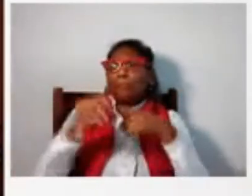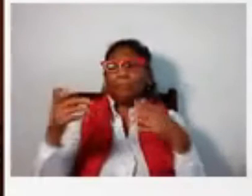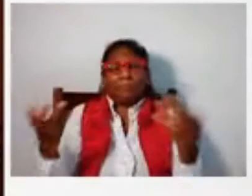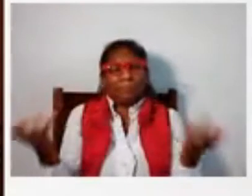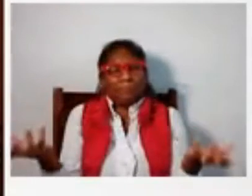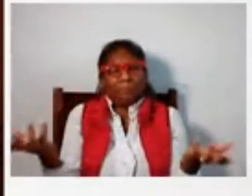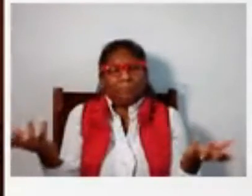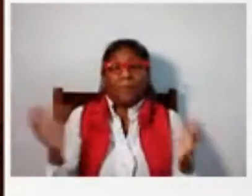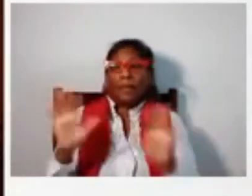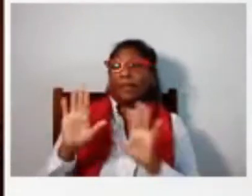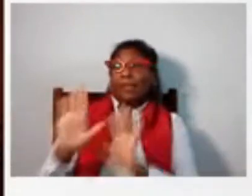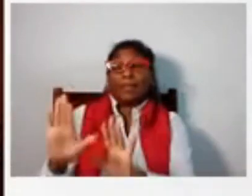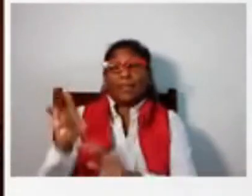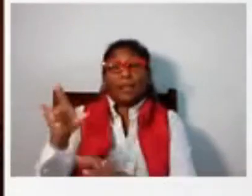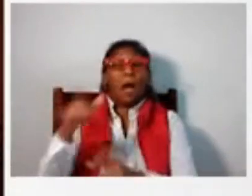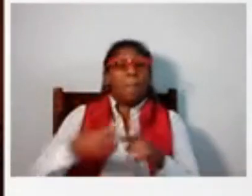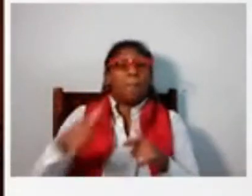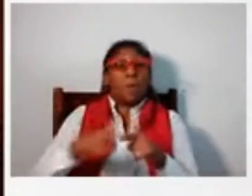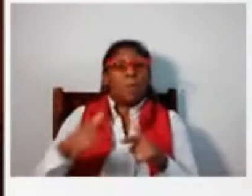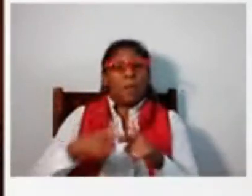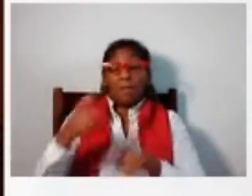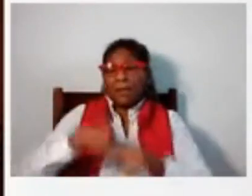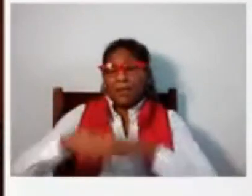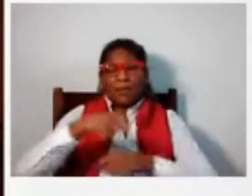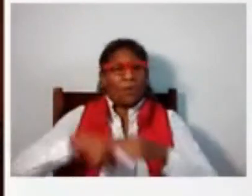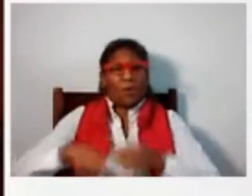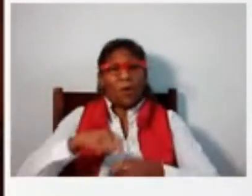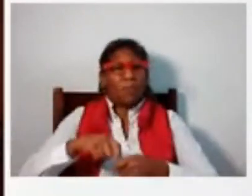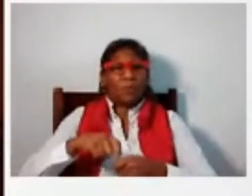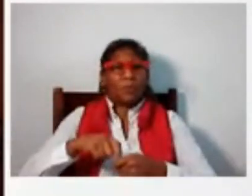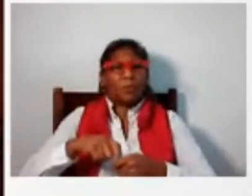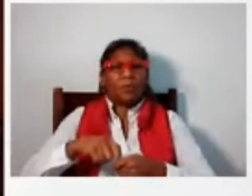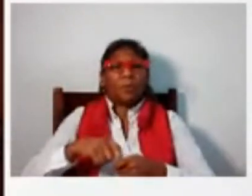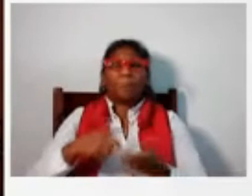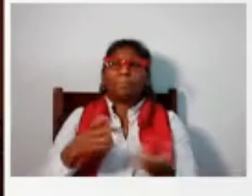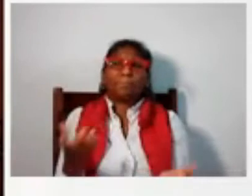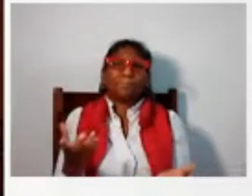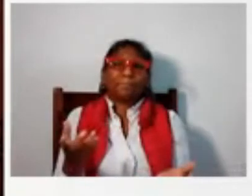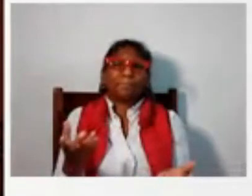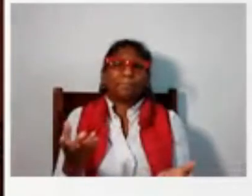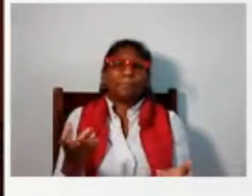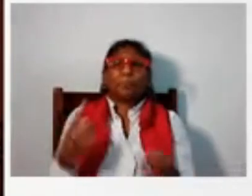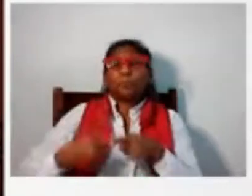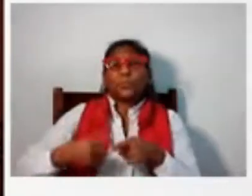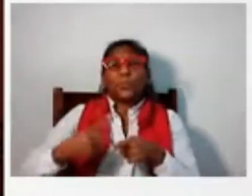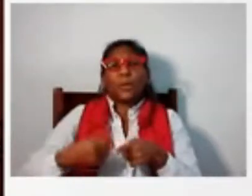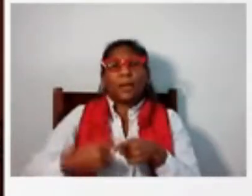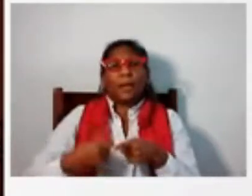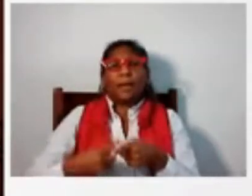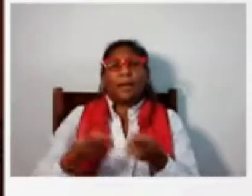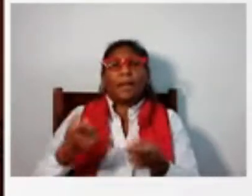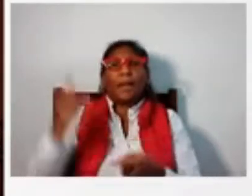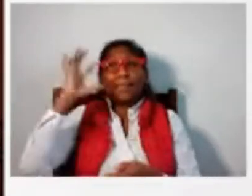querer impor problemas econômicos à sua população em função de qualquer